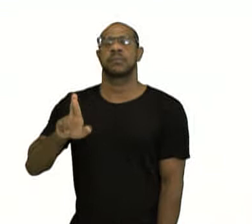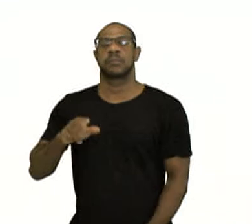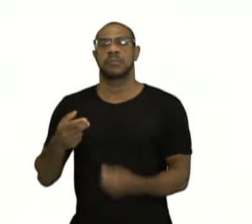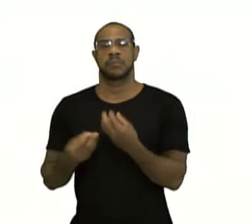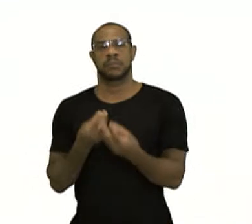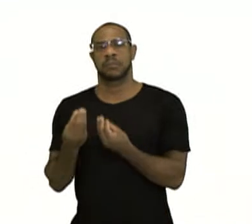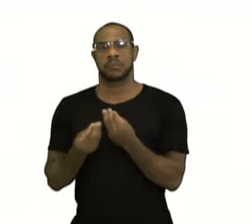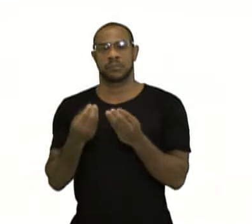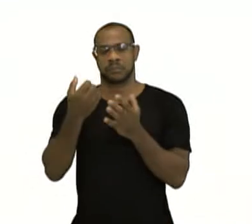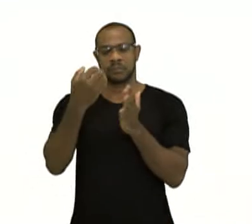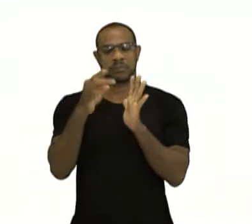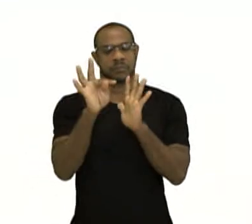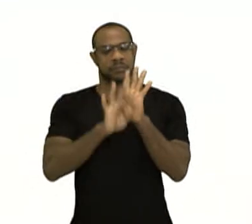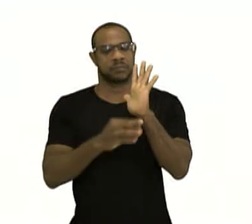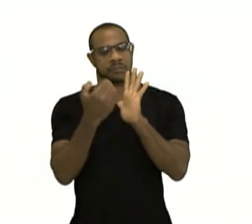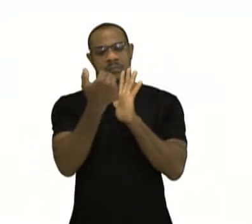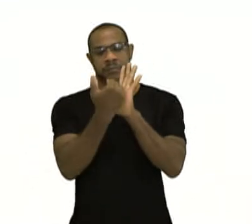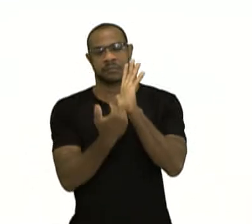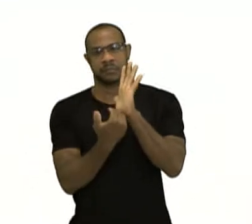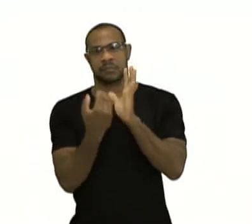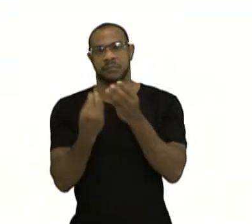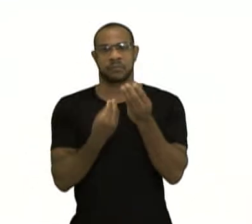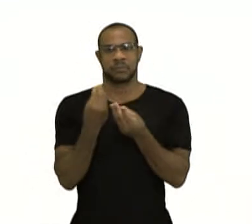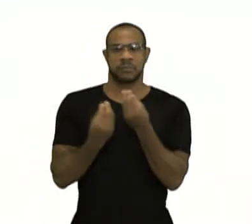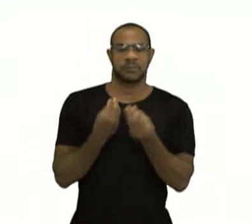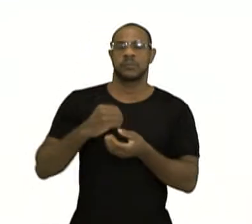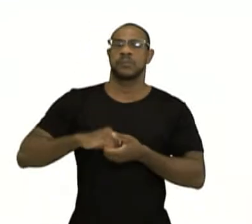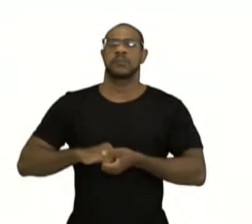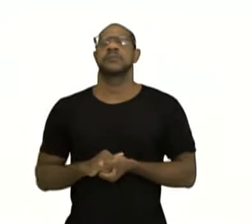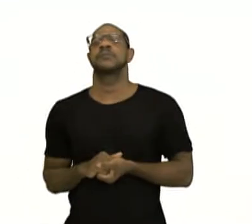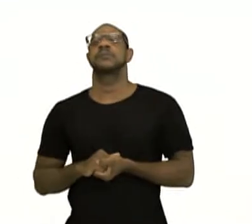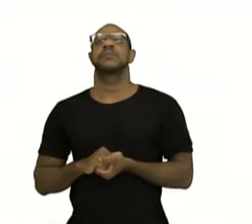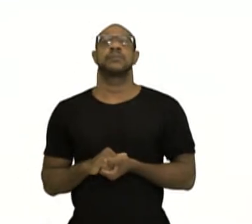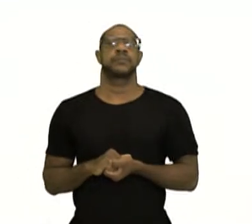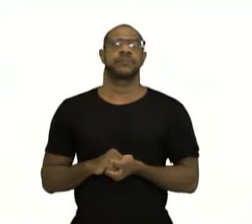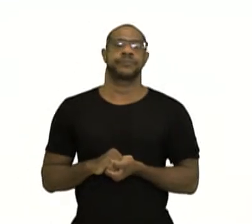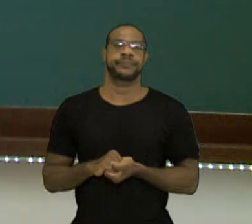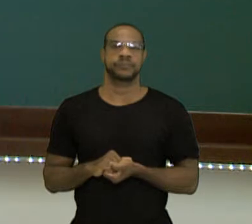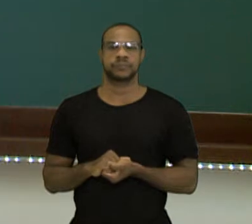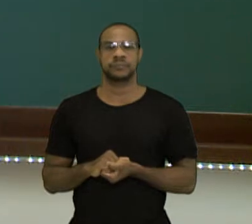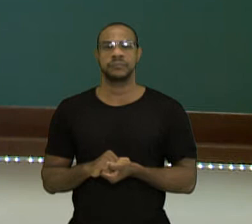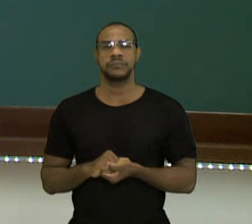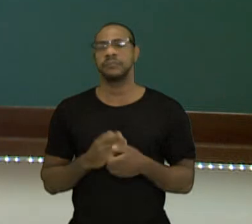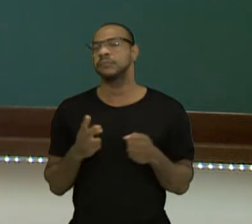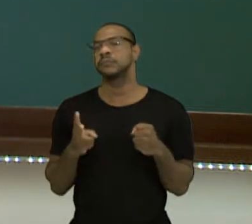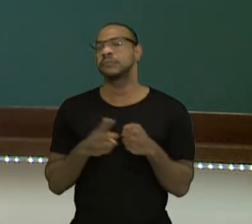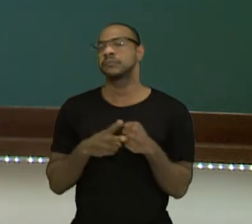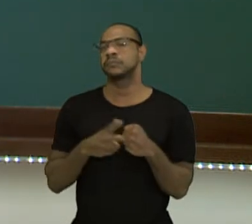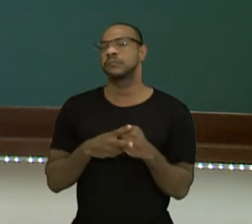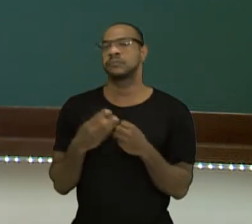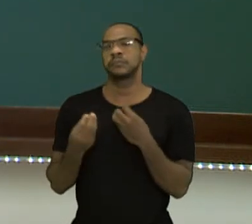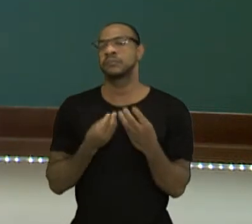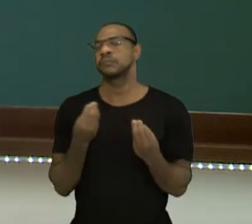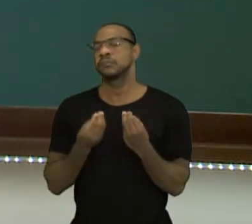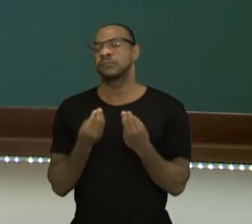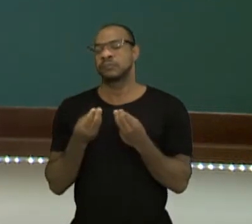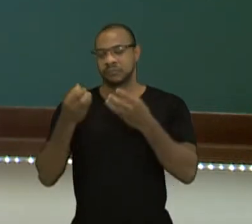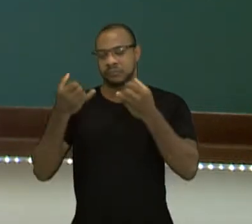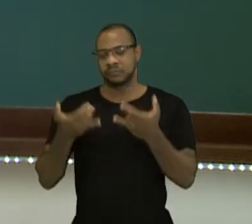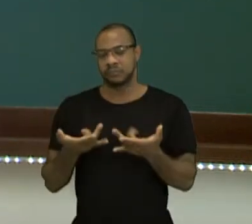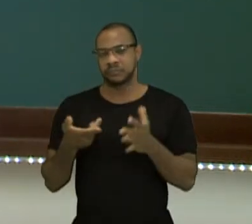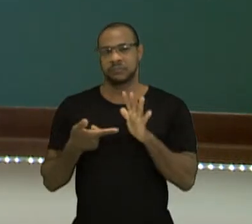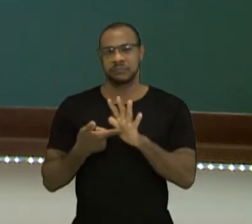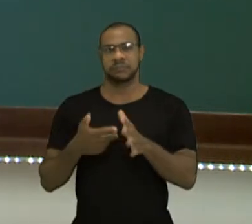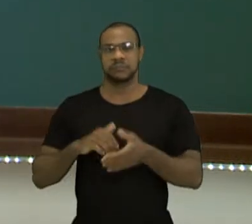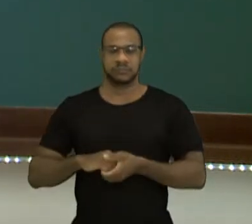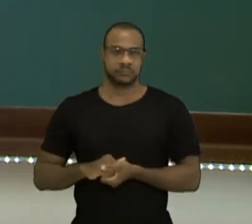forman las oraciones condicionales, verbos irregulares. ¿Vamos a seguir?